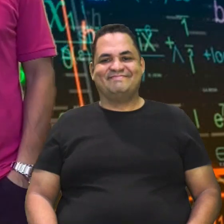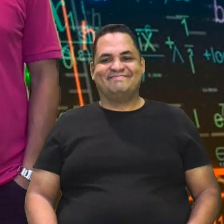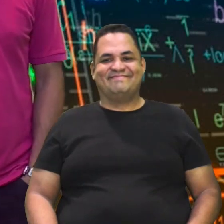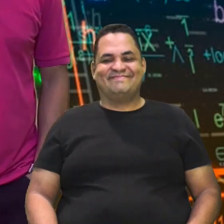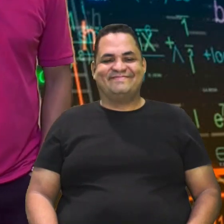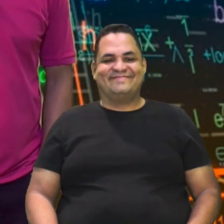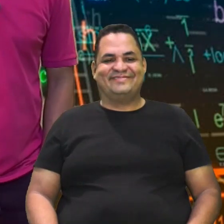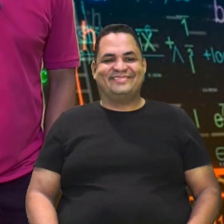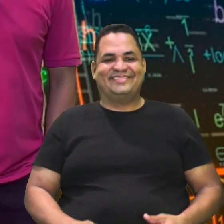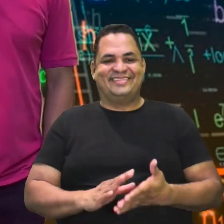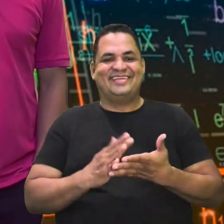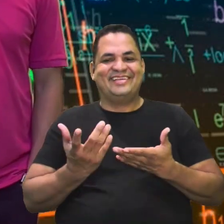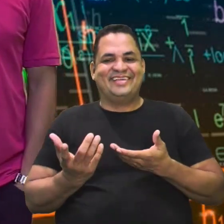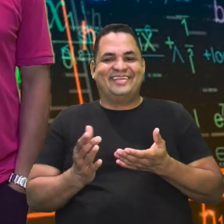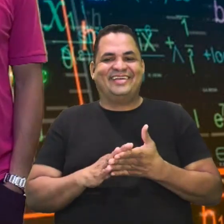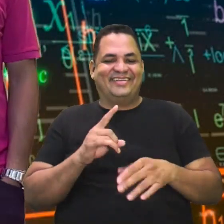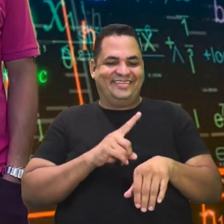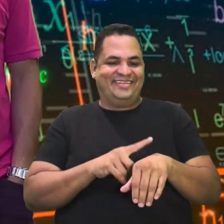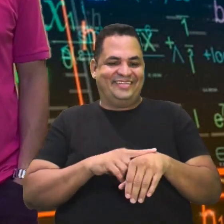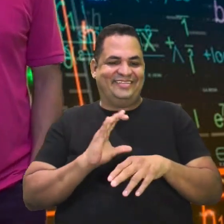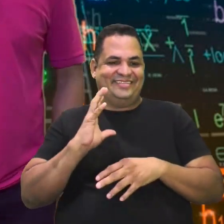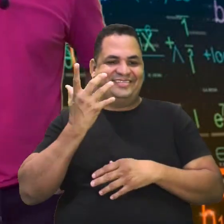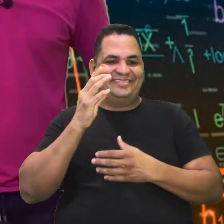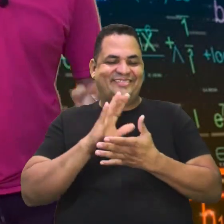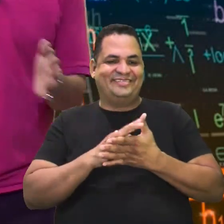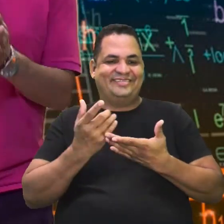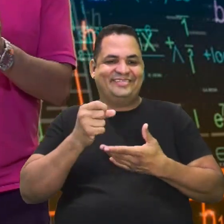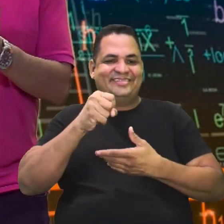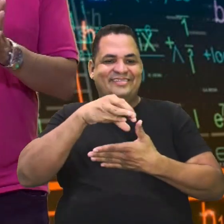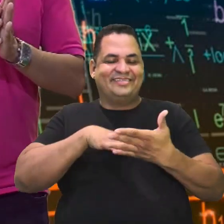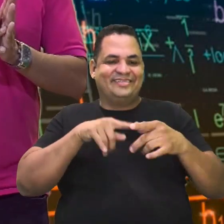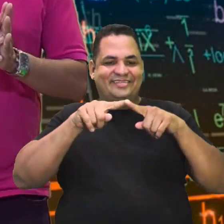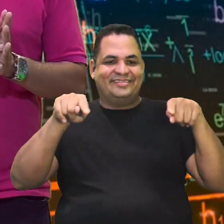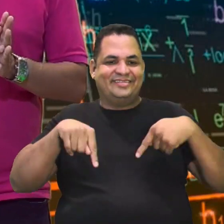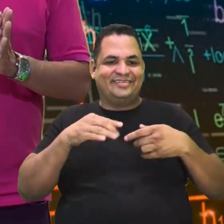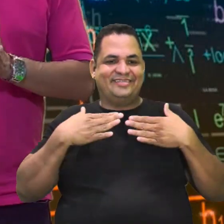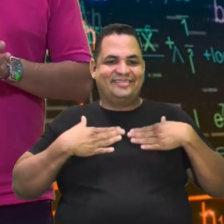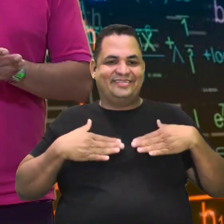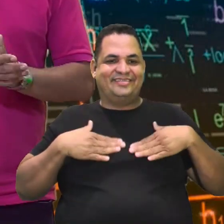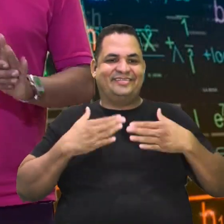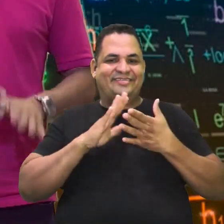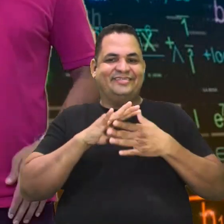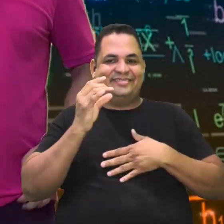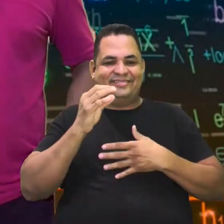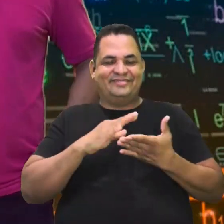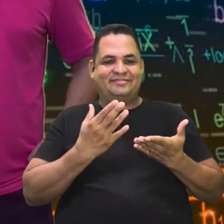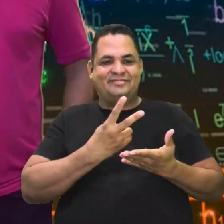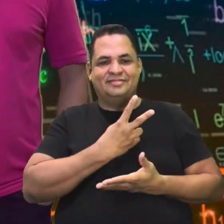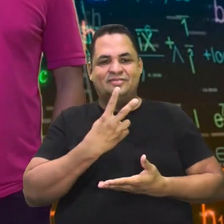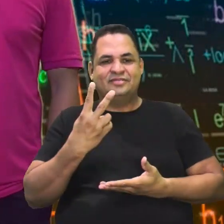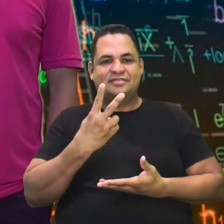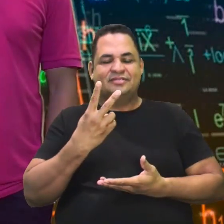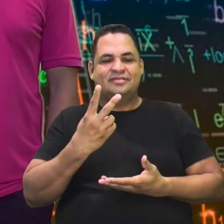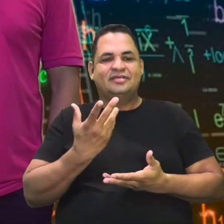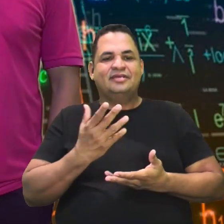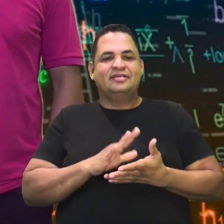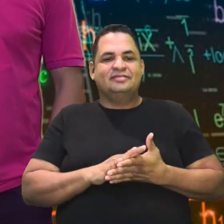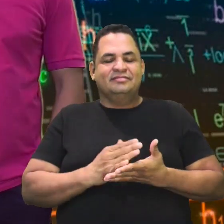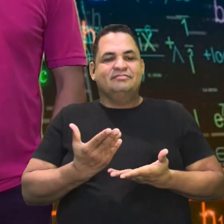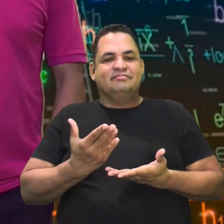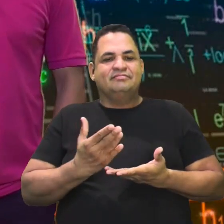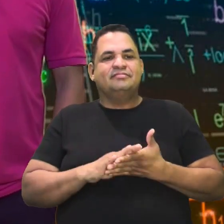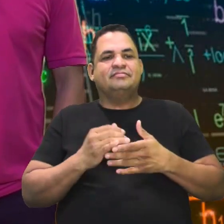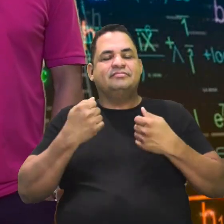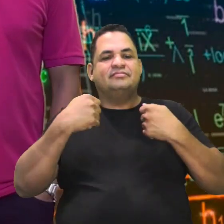Estamos de volta, hora de resolver as atividades de sala. E aí, tranquilo? Acho que sim, né? Foi difícil Muito não, fácil, só 2, lembra? A gente colocou poucos